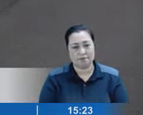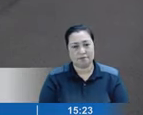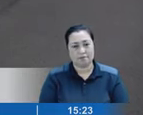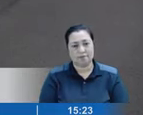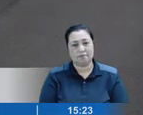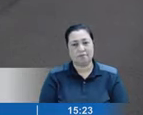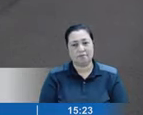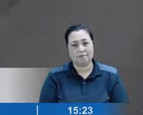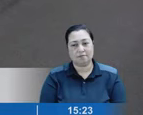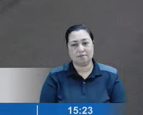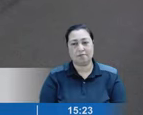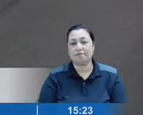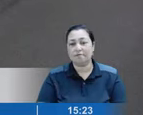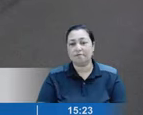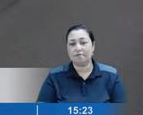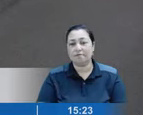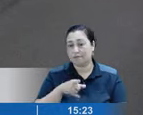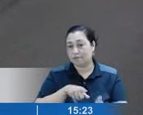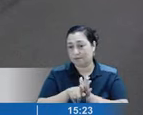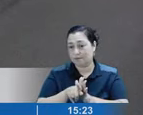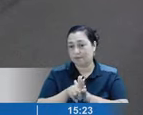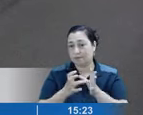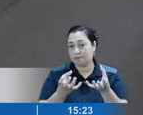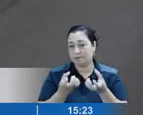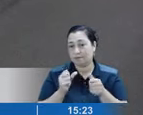Temos alguma pergunta?